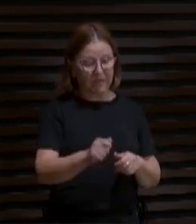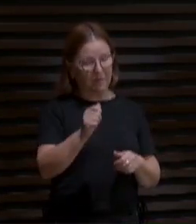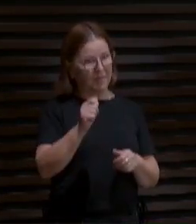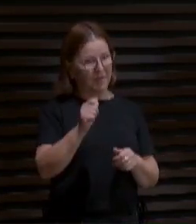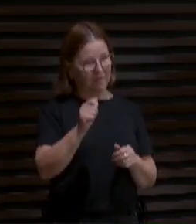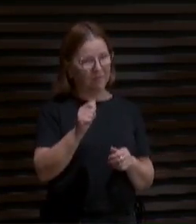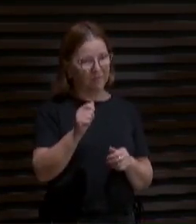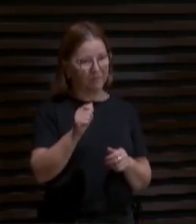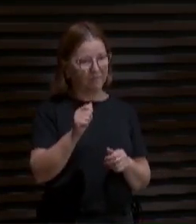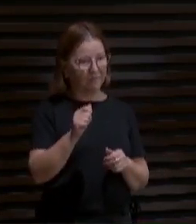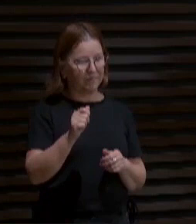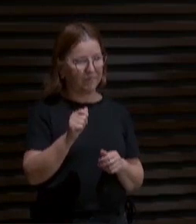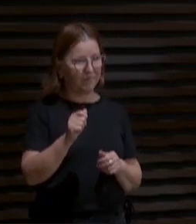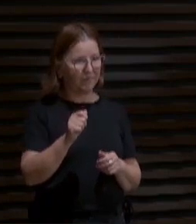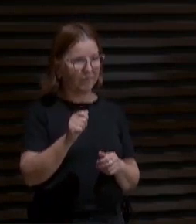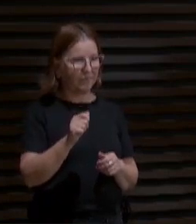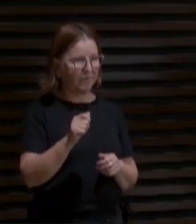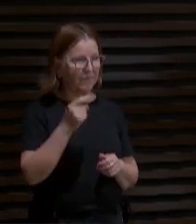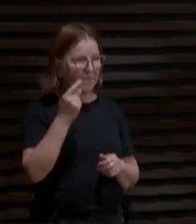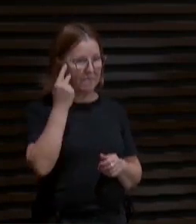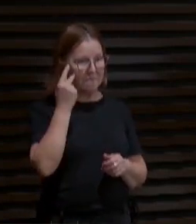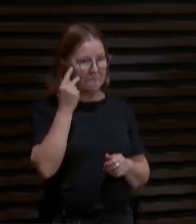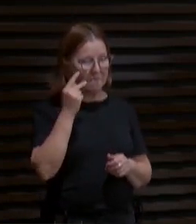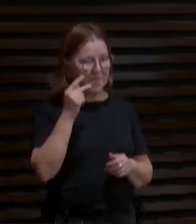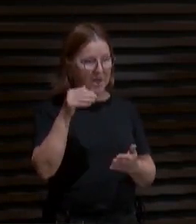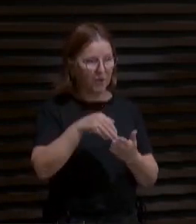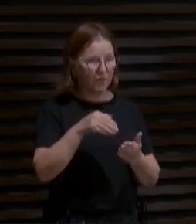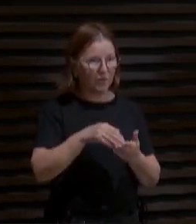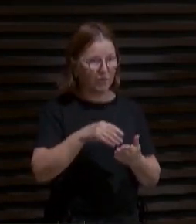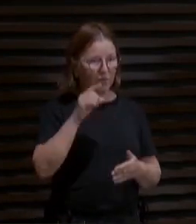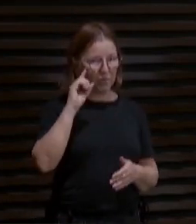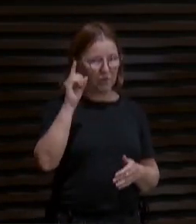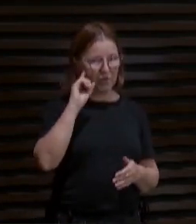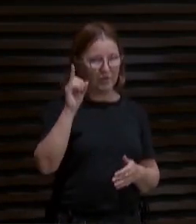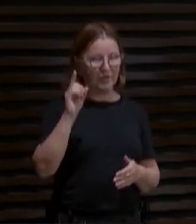existe para os últimos dias.